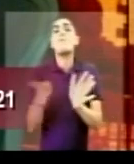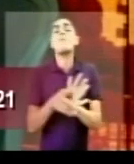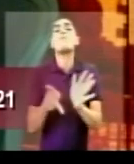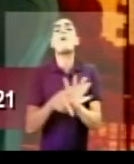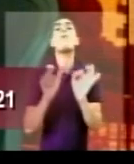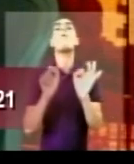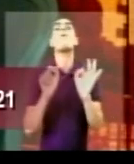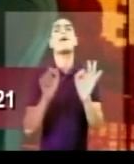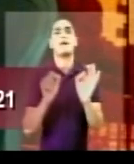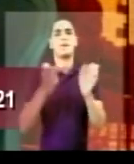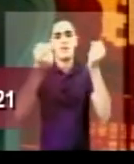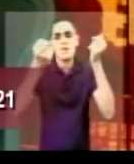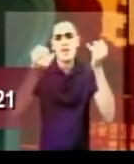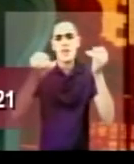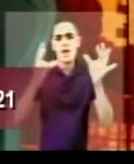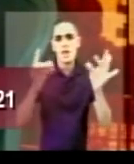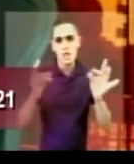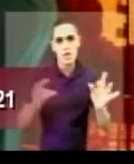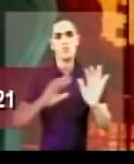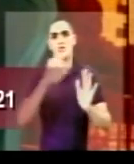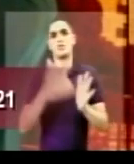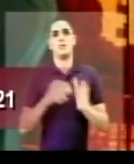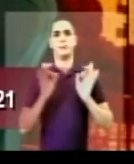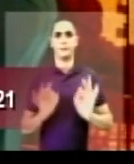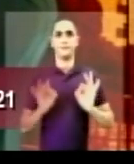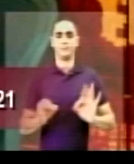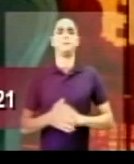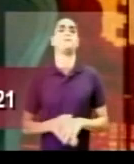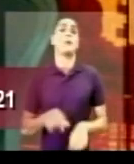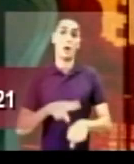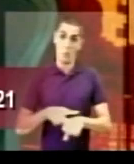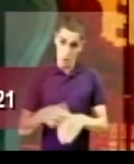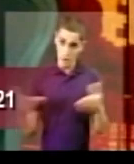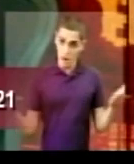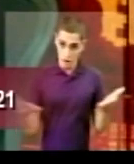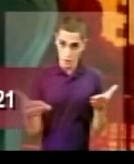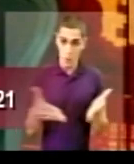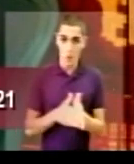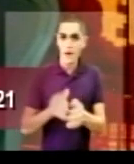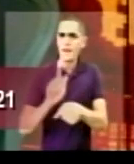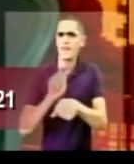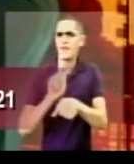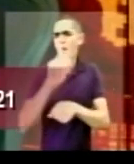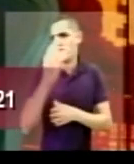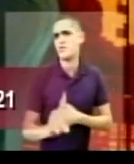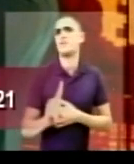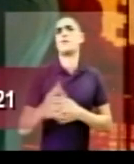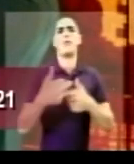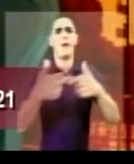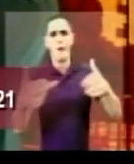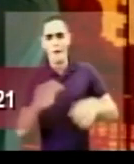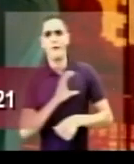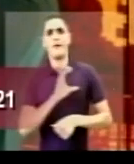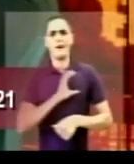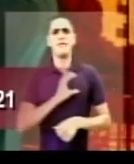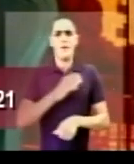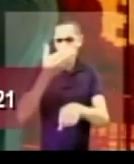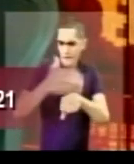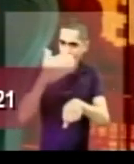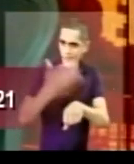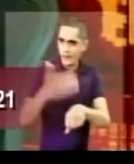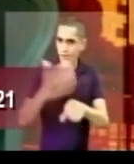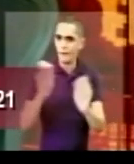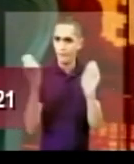esclarecimento. Nesse momento exato, as gestoras das escolas estão passando por um treinamento, por